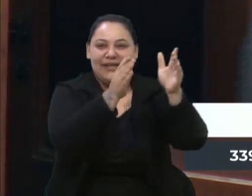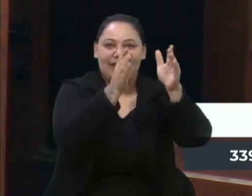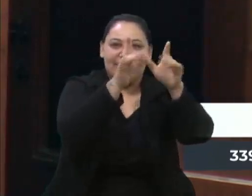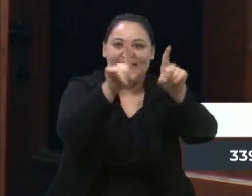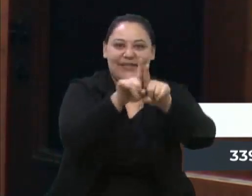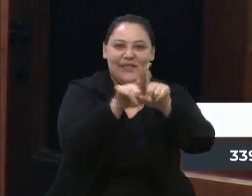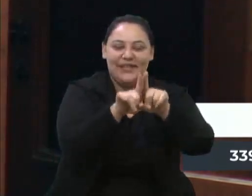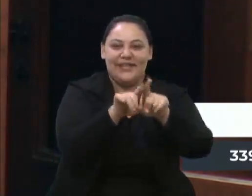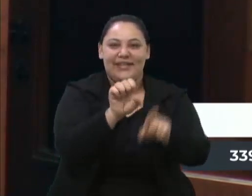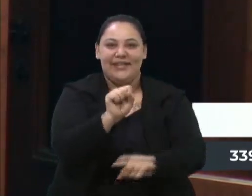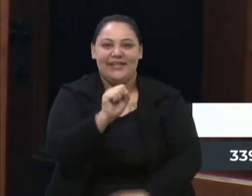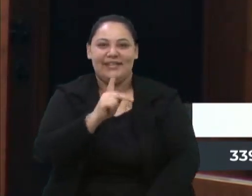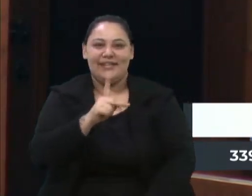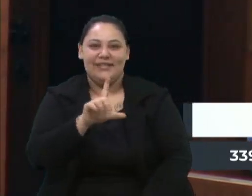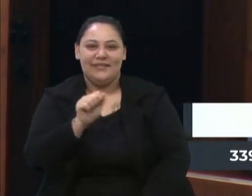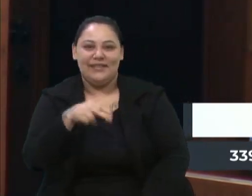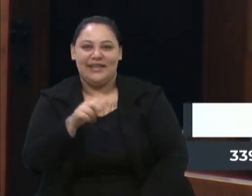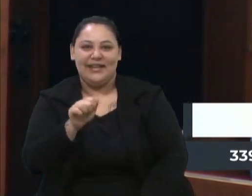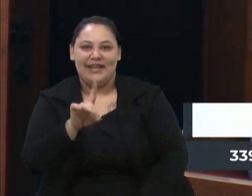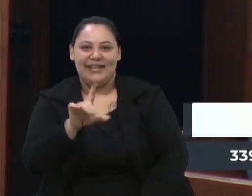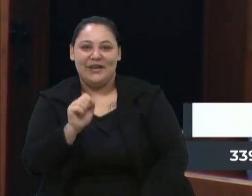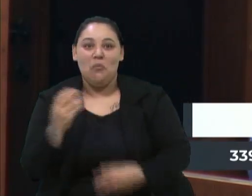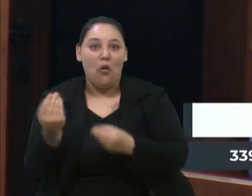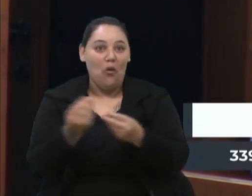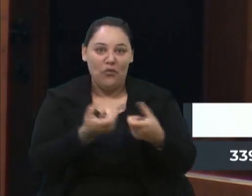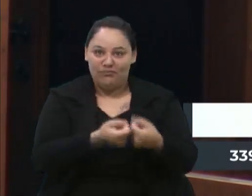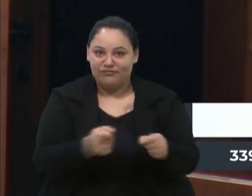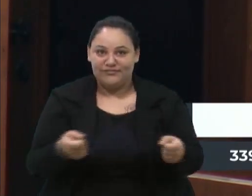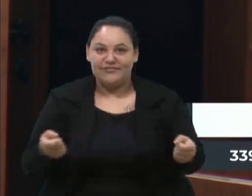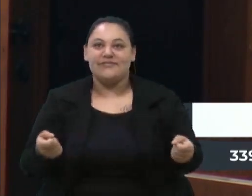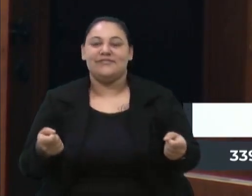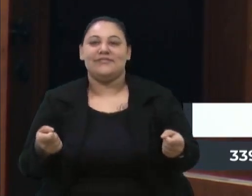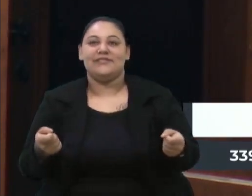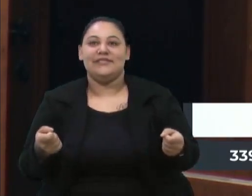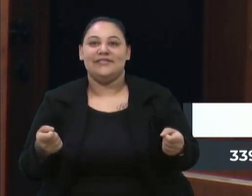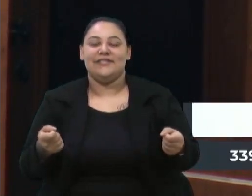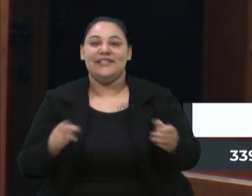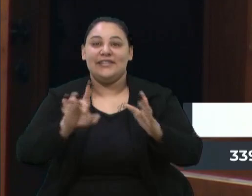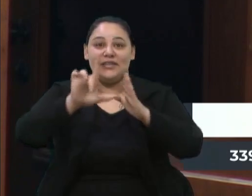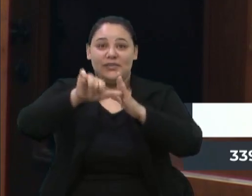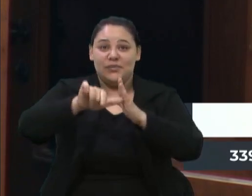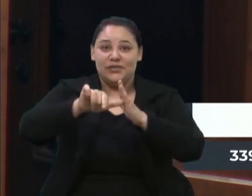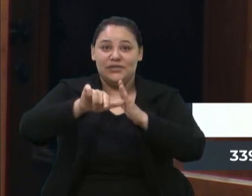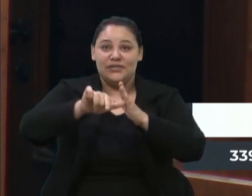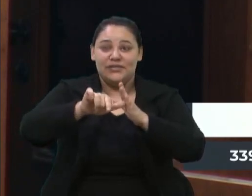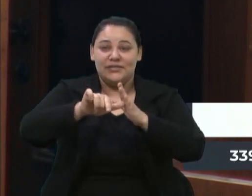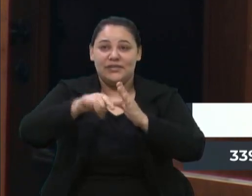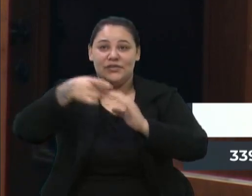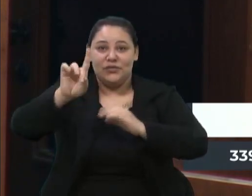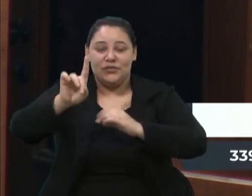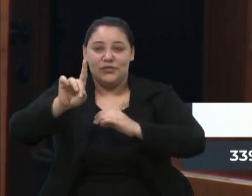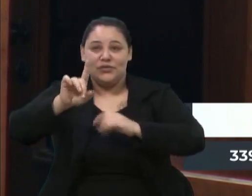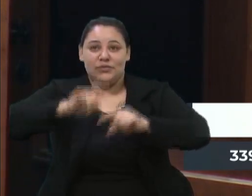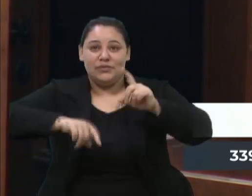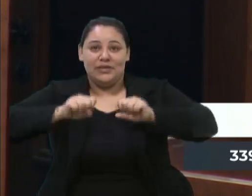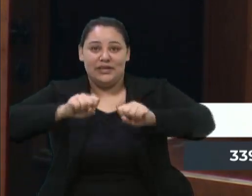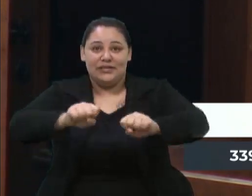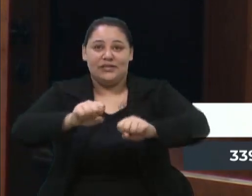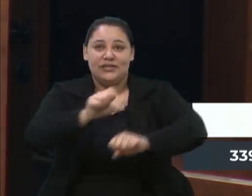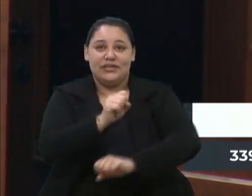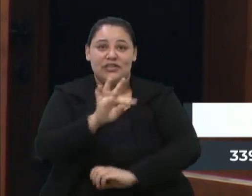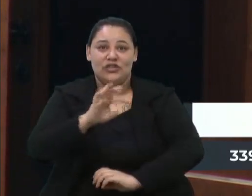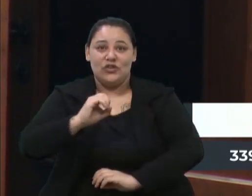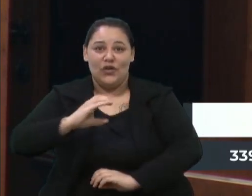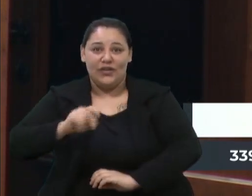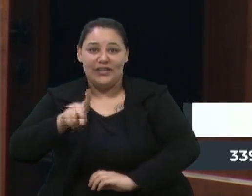Esplanada bastante churrasco depois eu fui no estoque os carrinho com